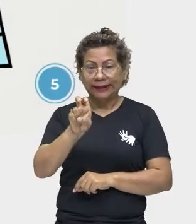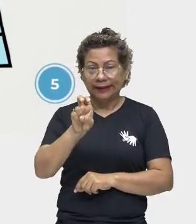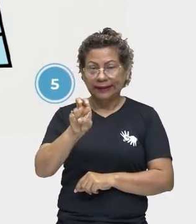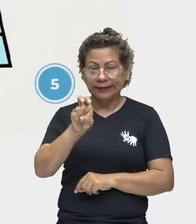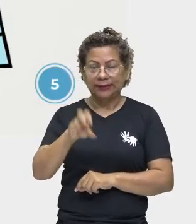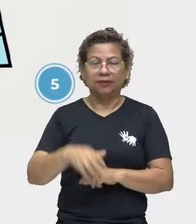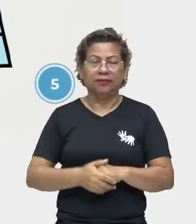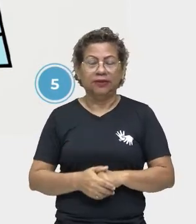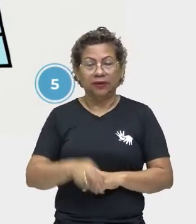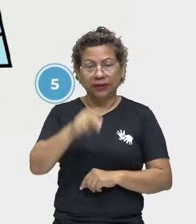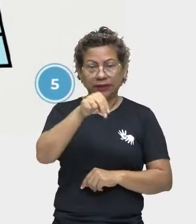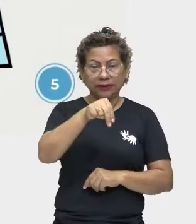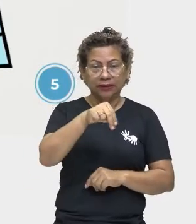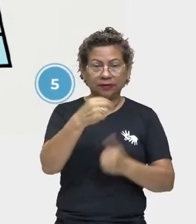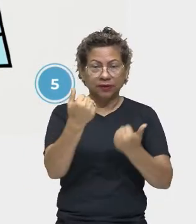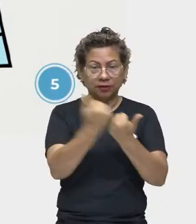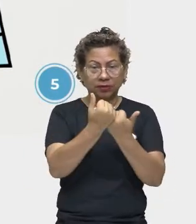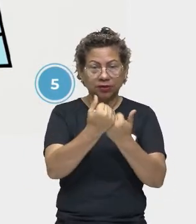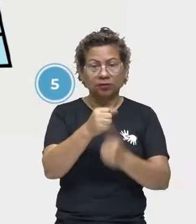vai ser igual a